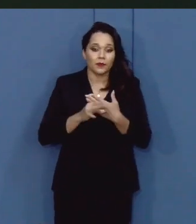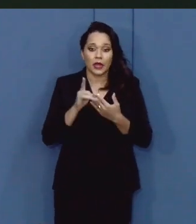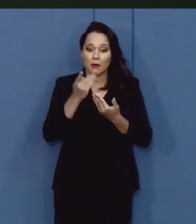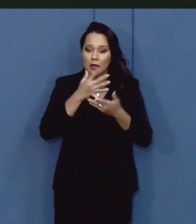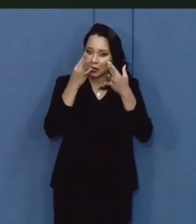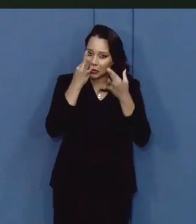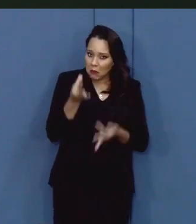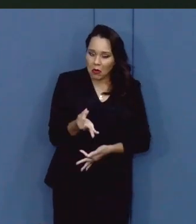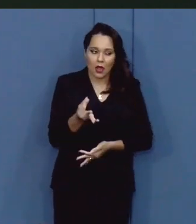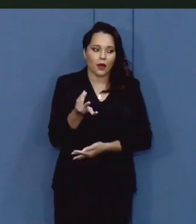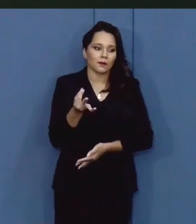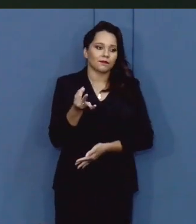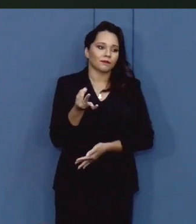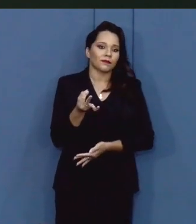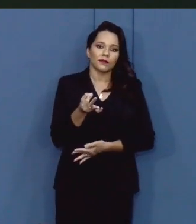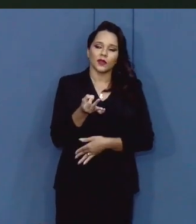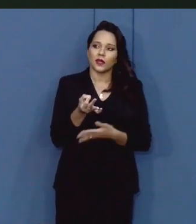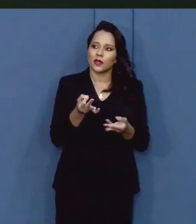testemunhar a atuação brilhante